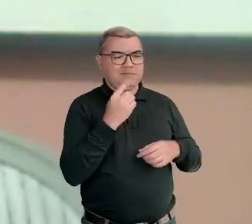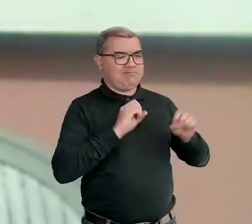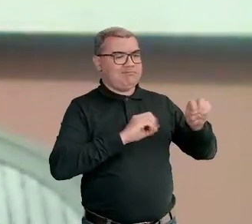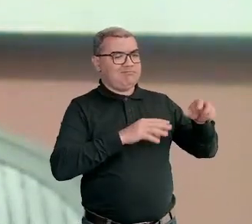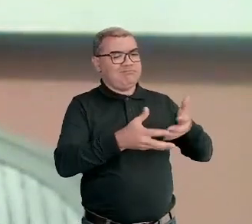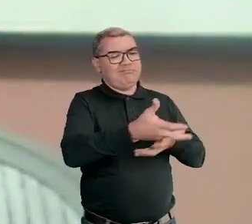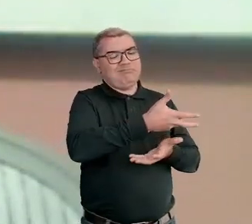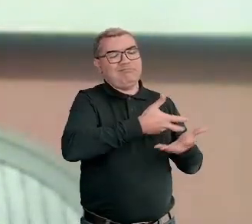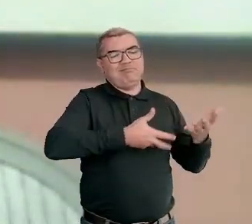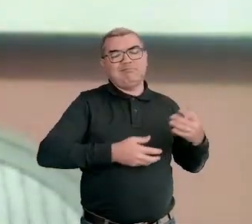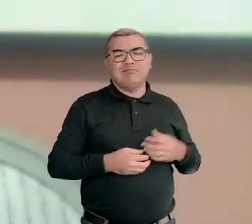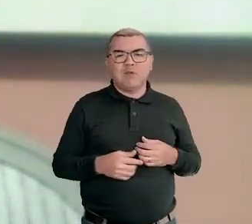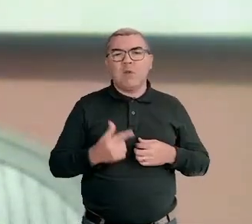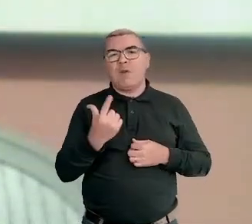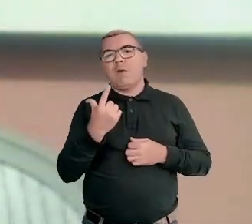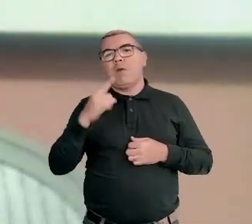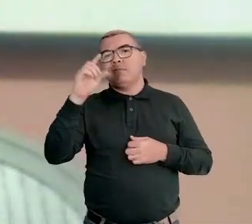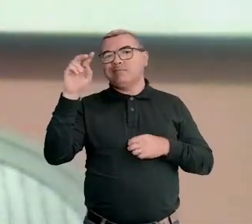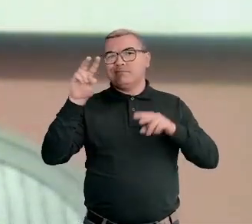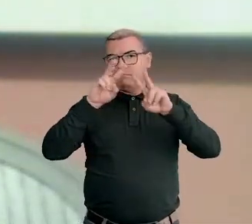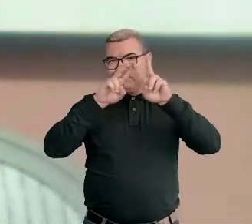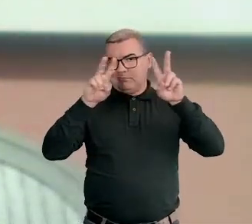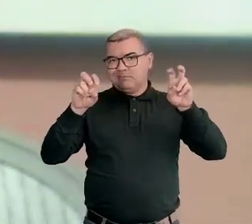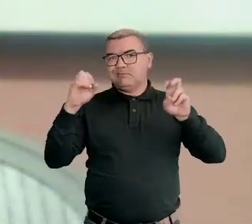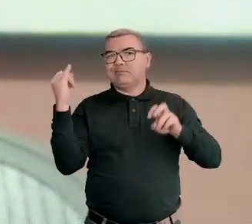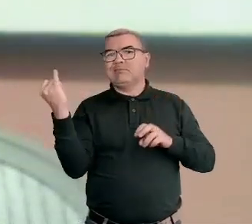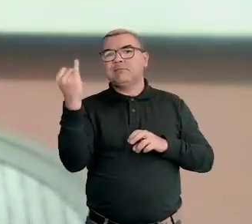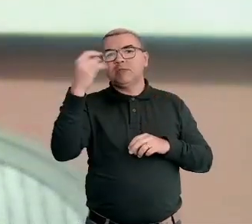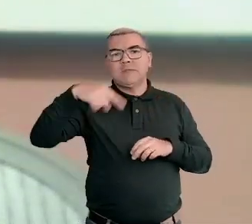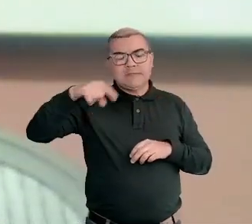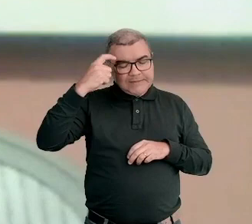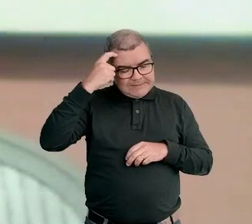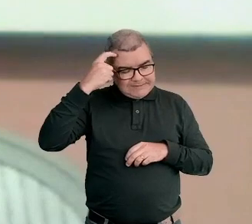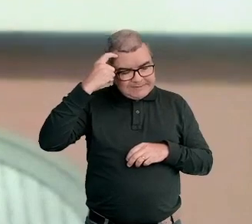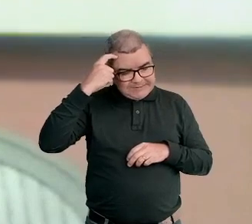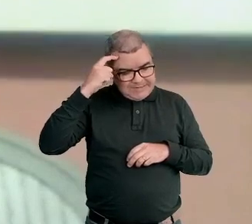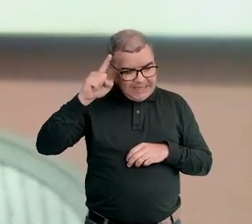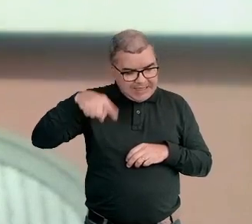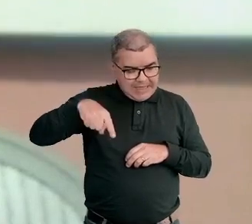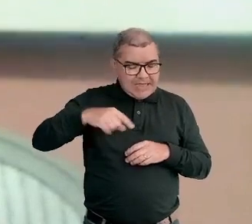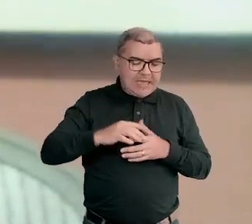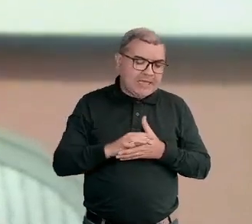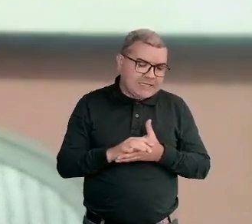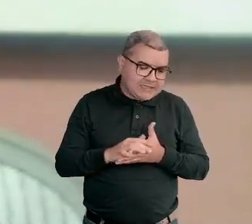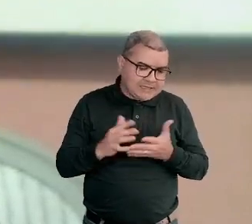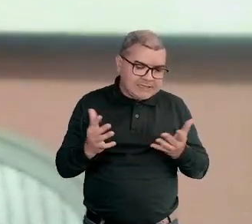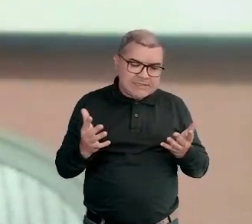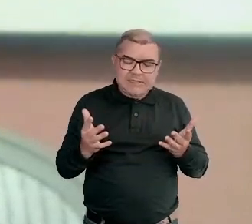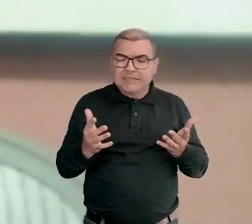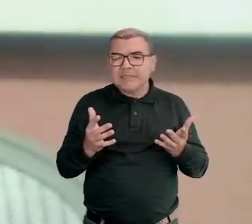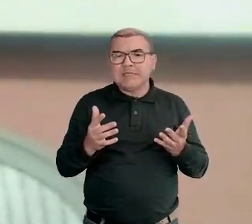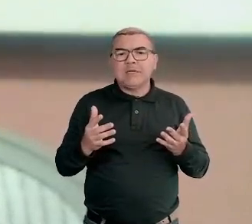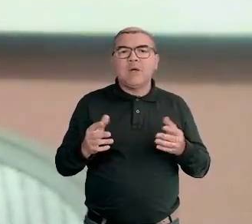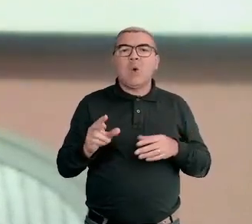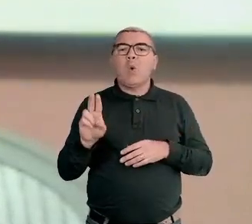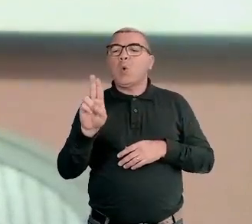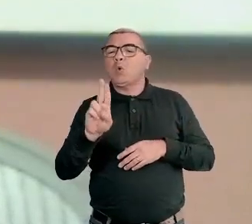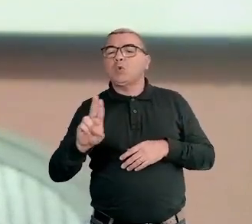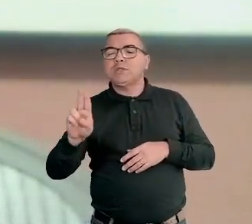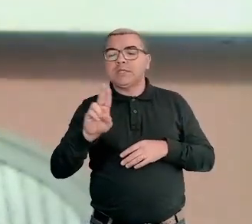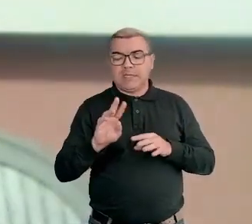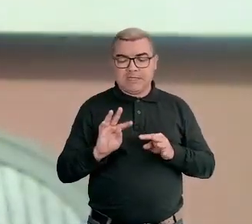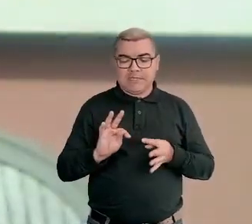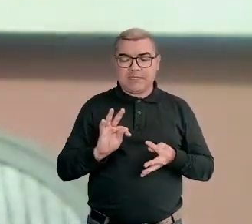E a outra questão que eu acho que é muito importante, Arnaldo, a gente pensar é a questão do uso